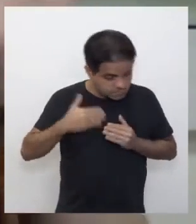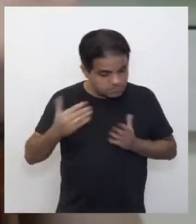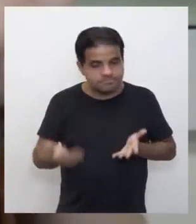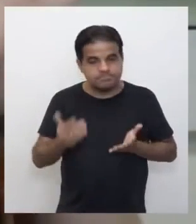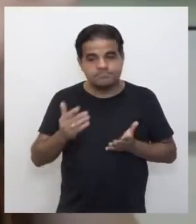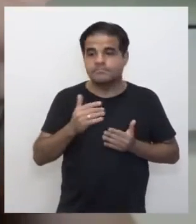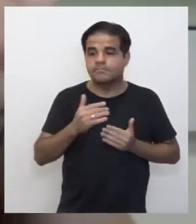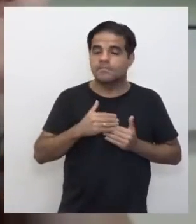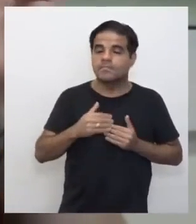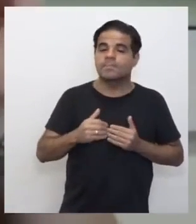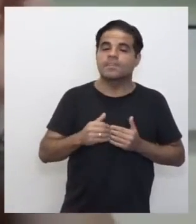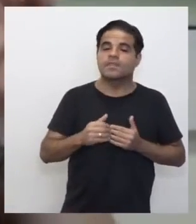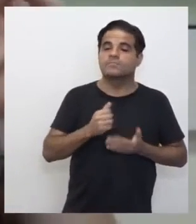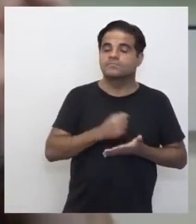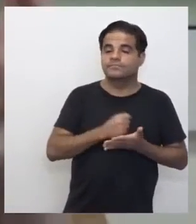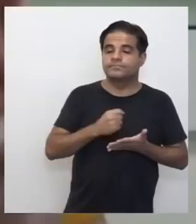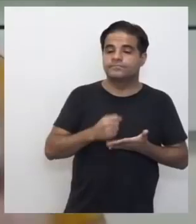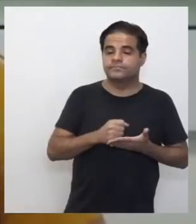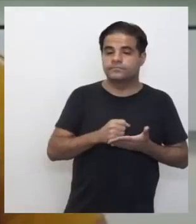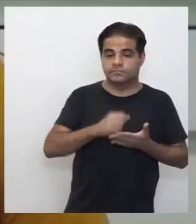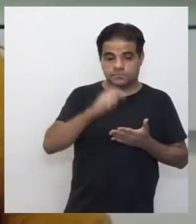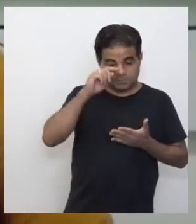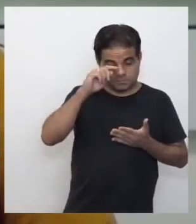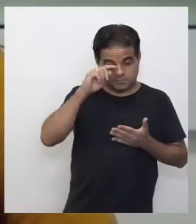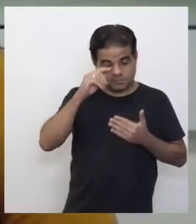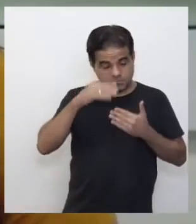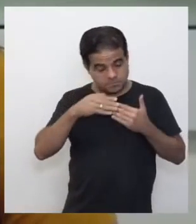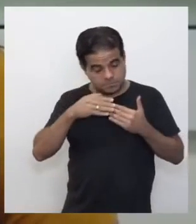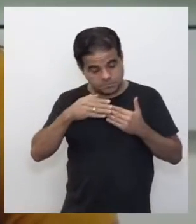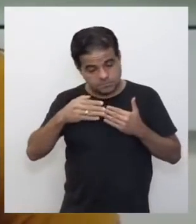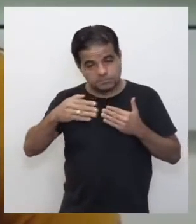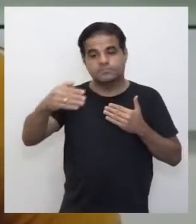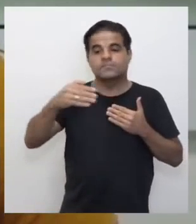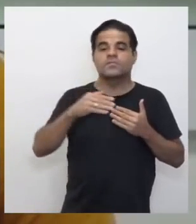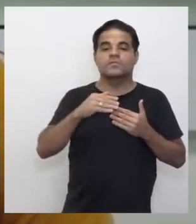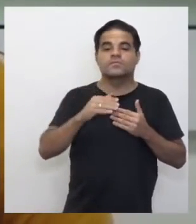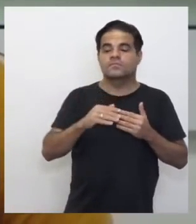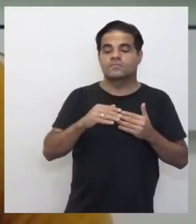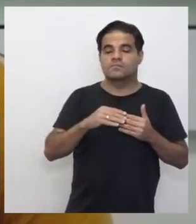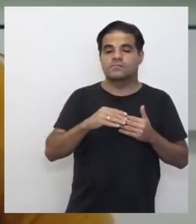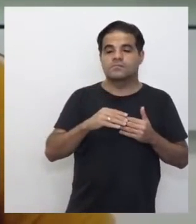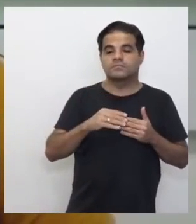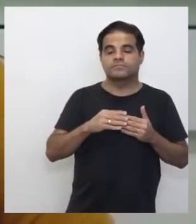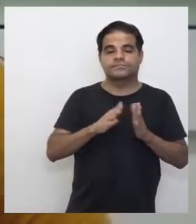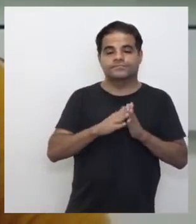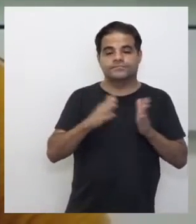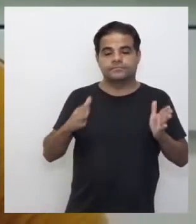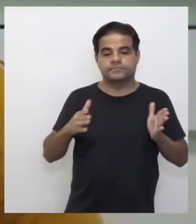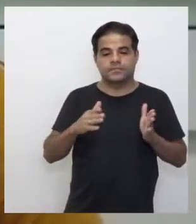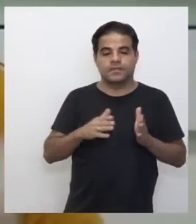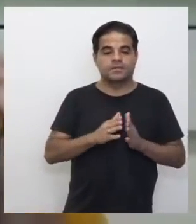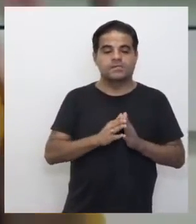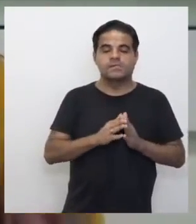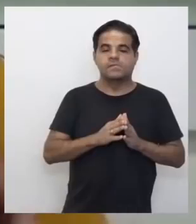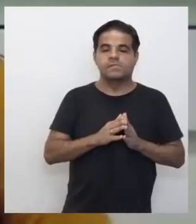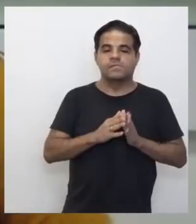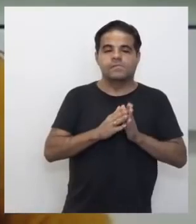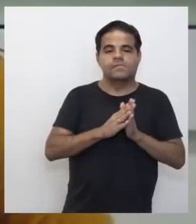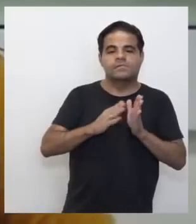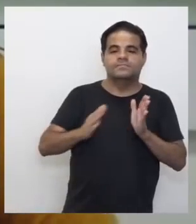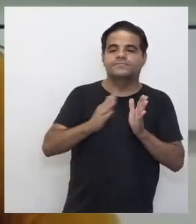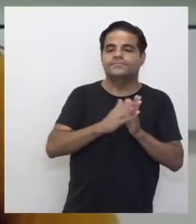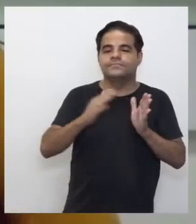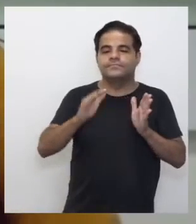assim, oficial, digamos, ou pelo menos a mais tradicional, né? Que é a racionalidade propugnada pela